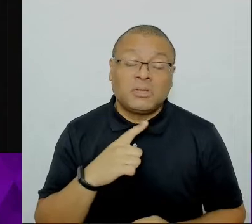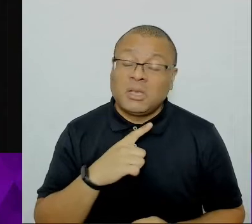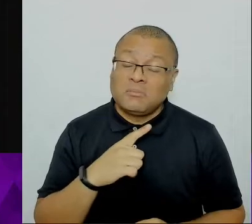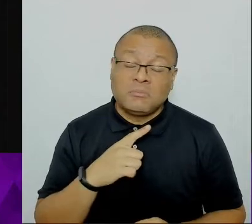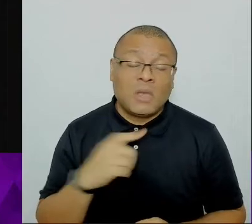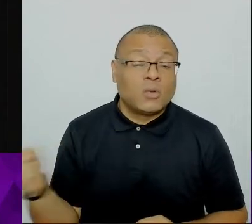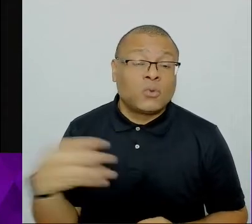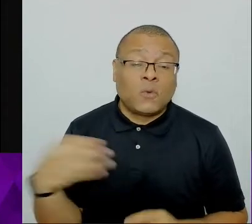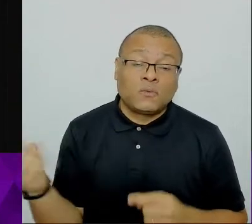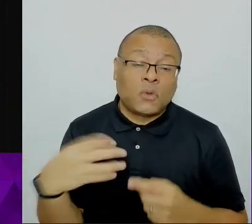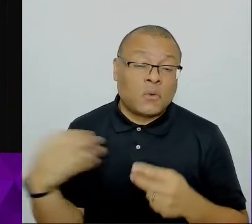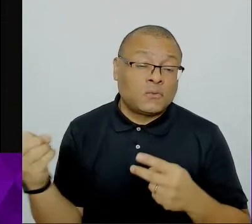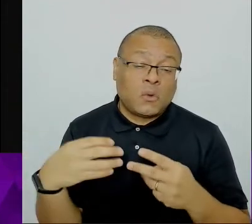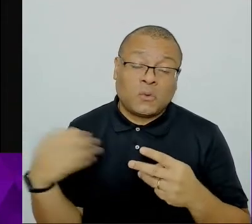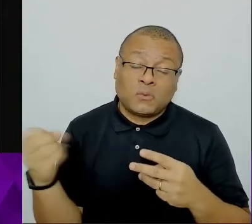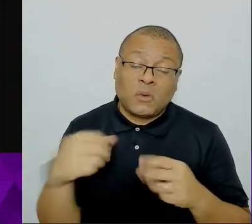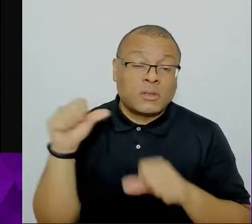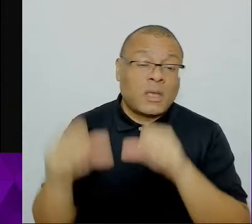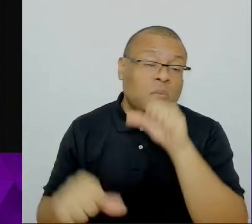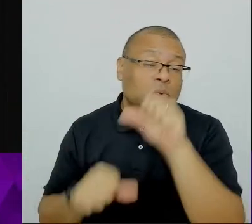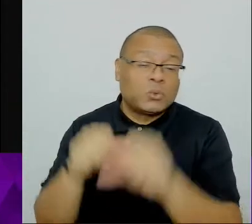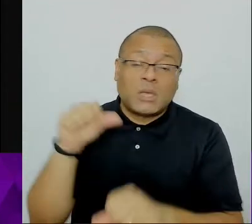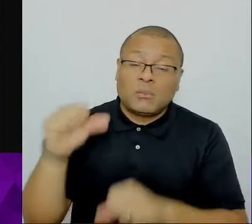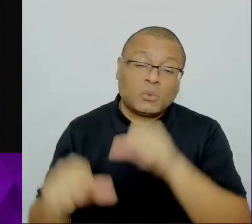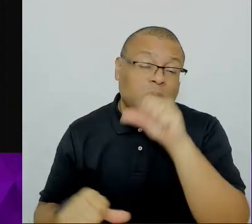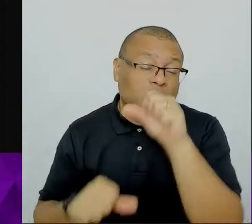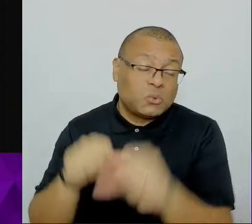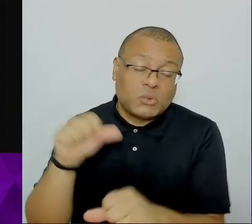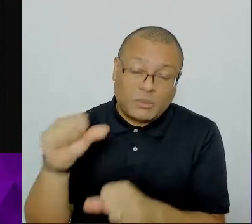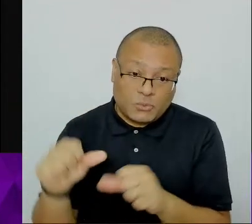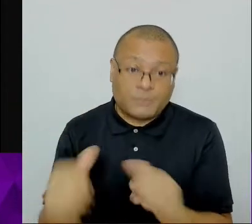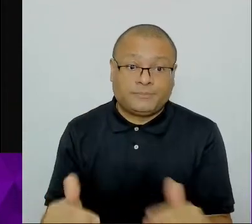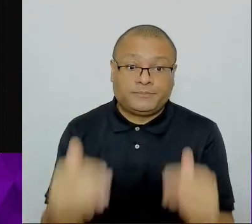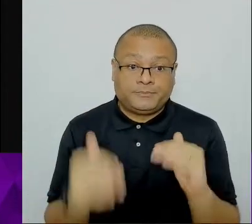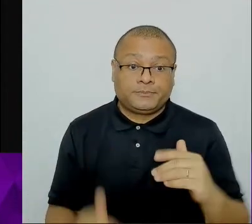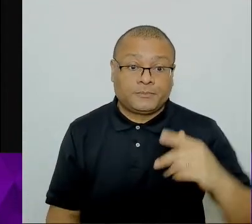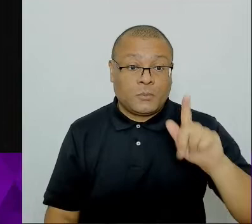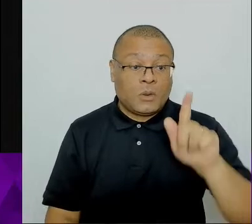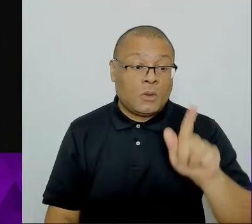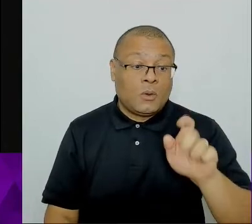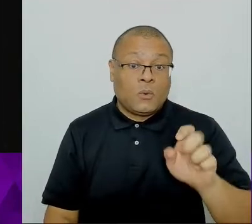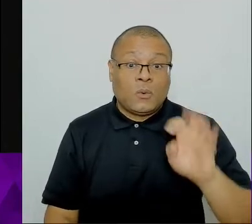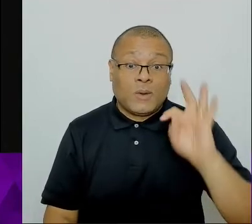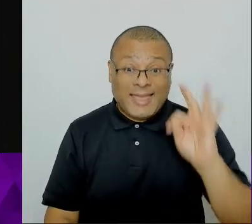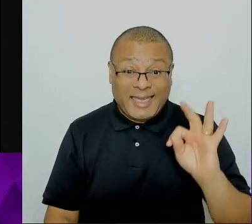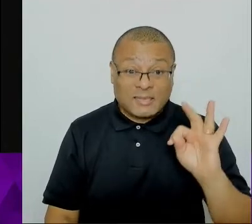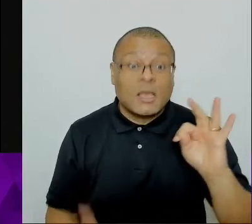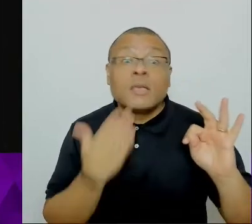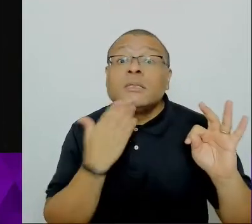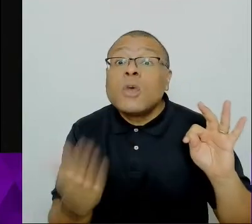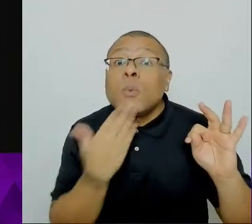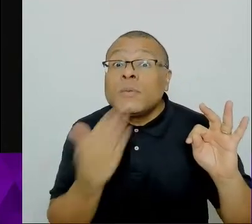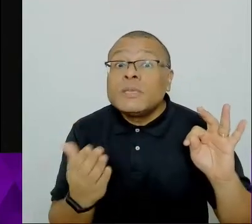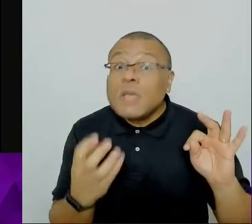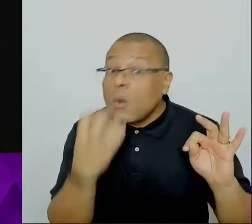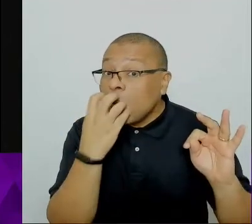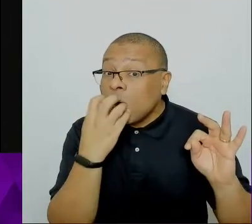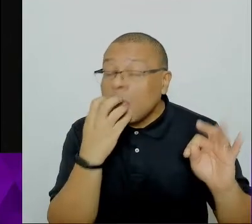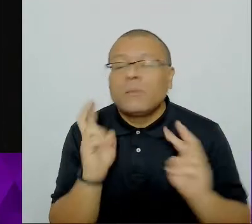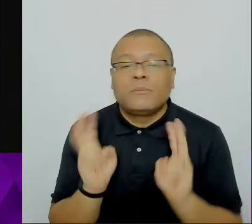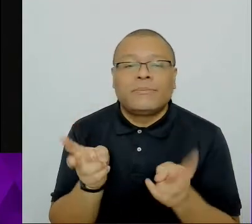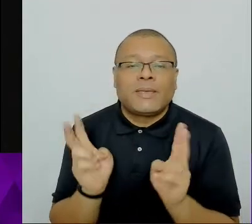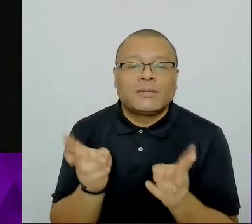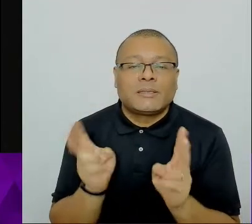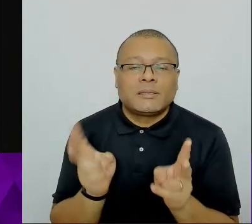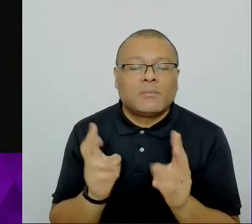recursos. Então, a minha aplicação está sendo alterada a cada post. Já o get, se eu buscar N vezes o mesmo cão, eu vou ter esse cão